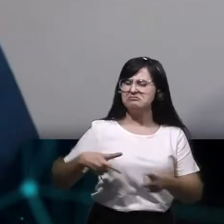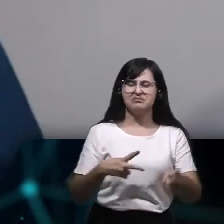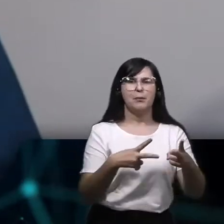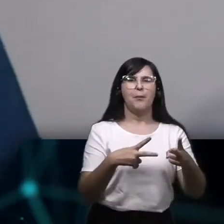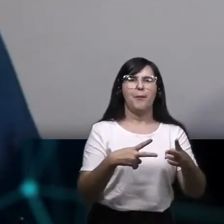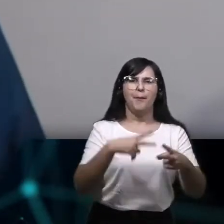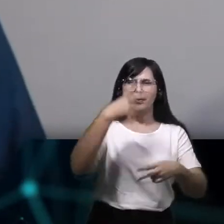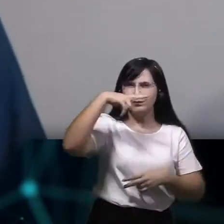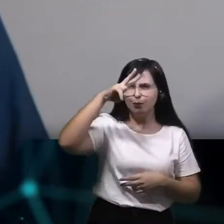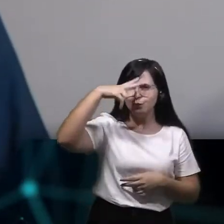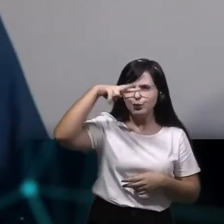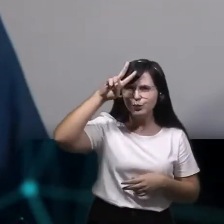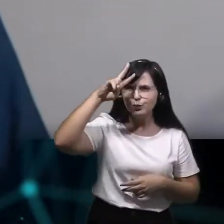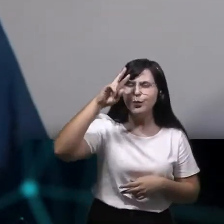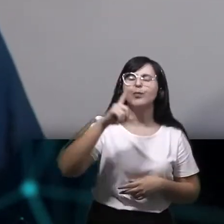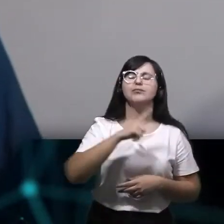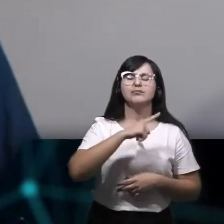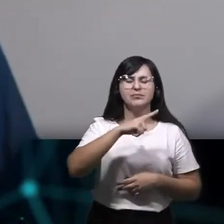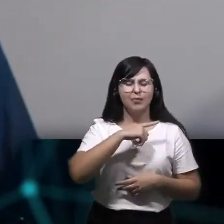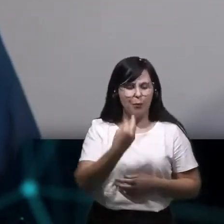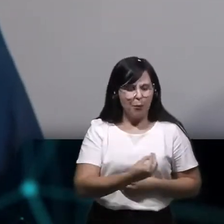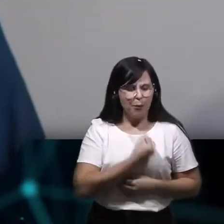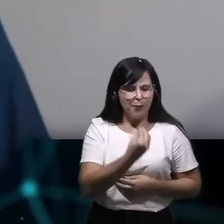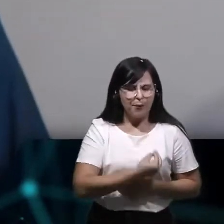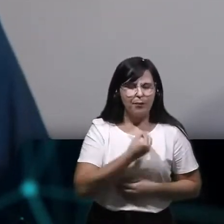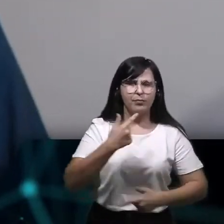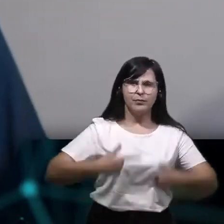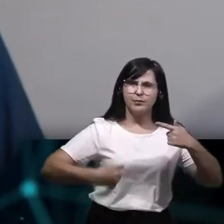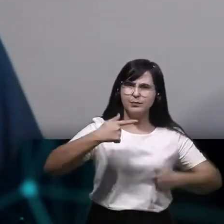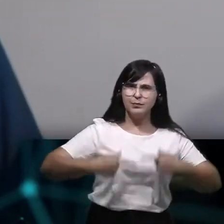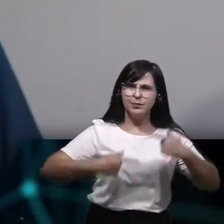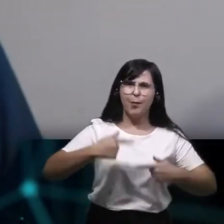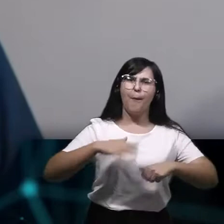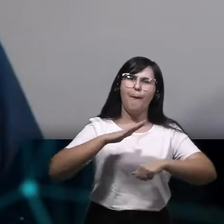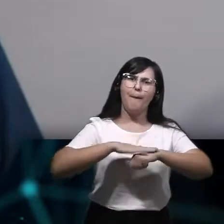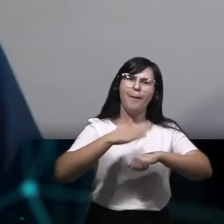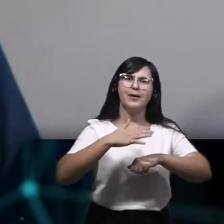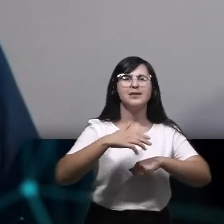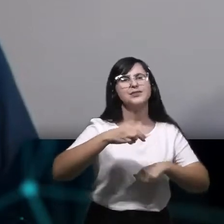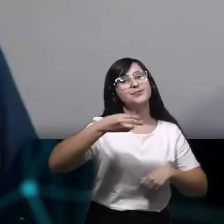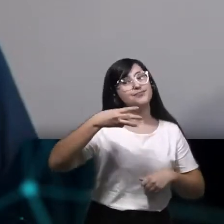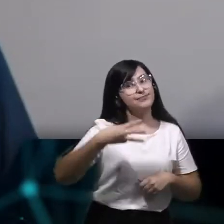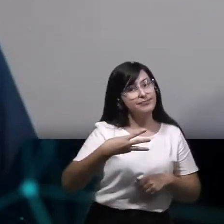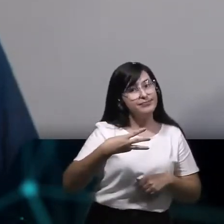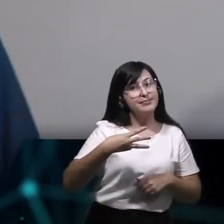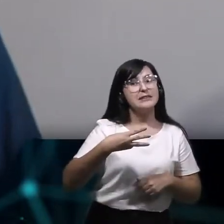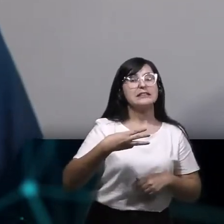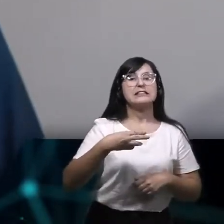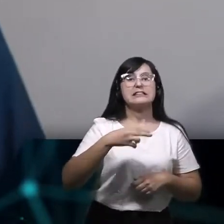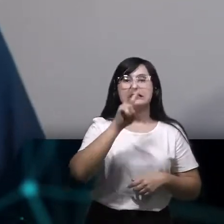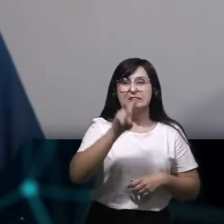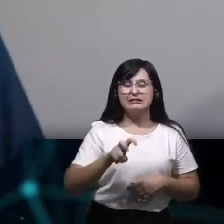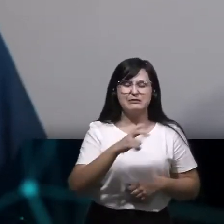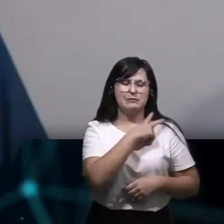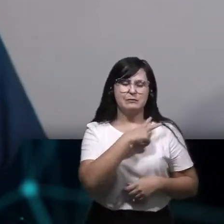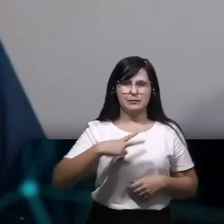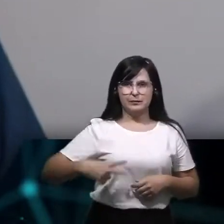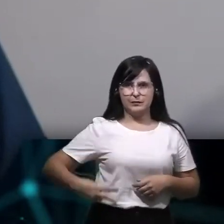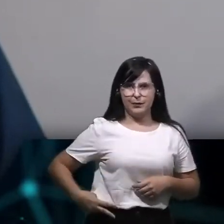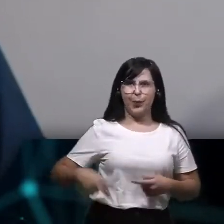já tem uma trajetória na política, já está há mais aí três mandatos de vereador, como